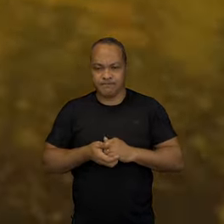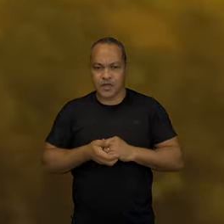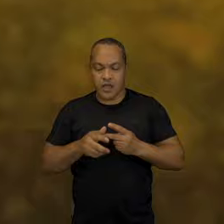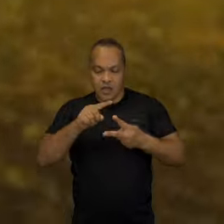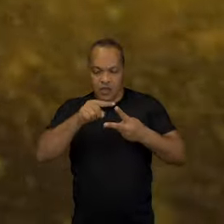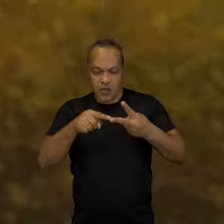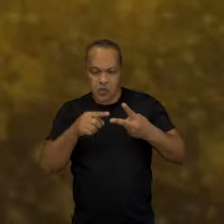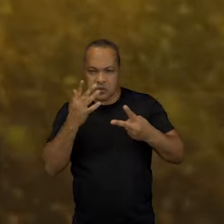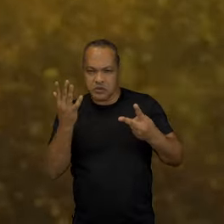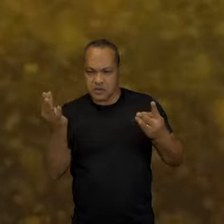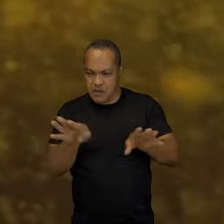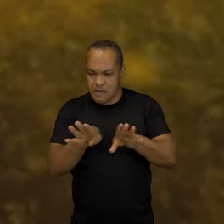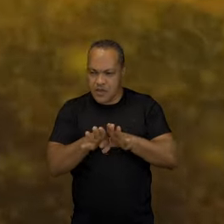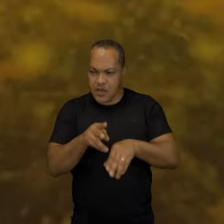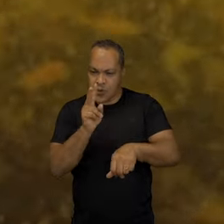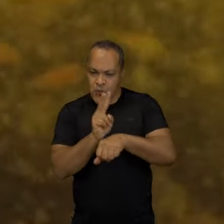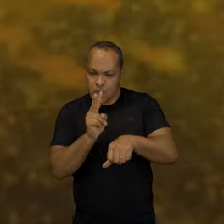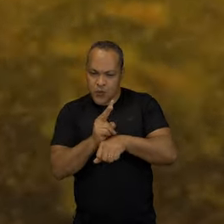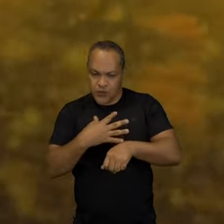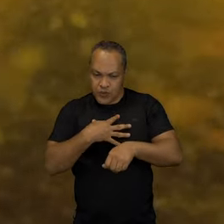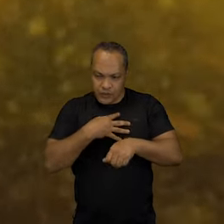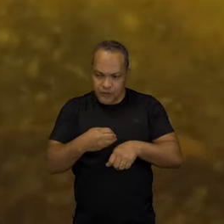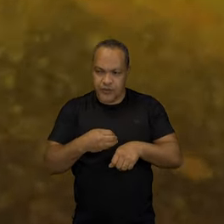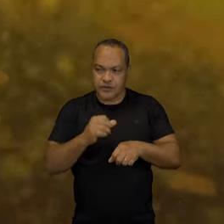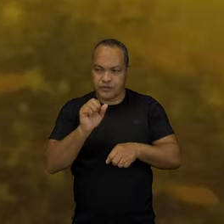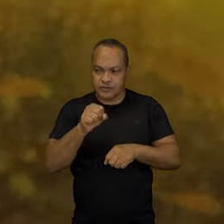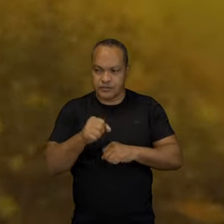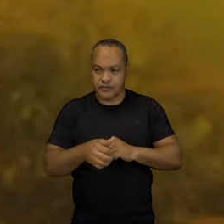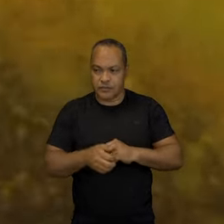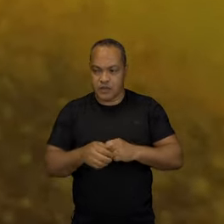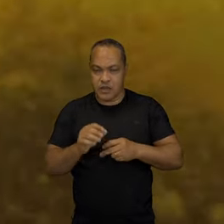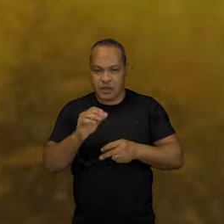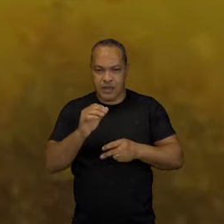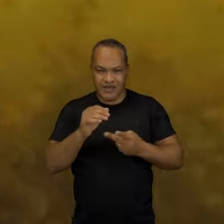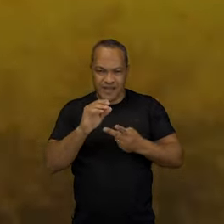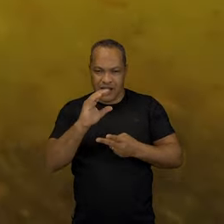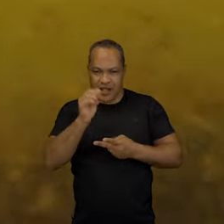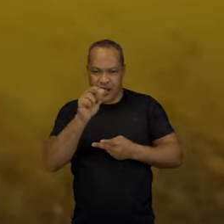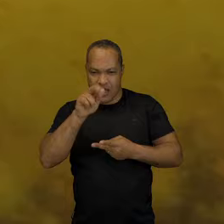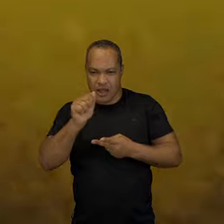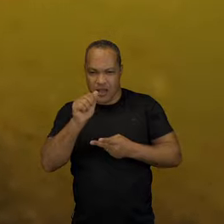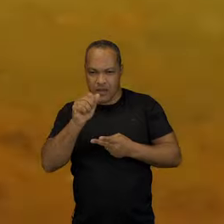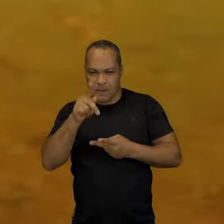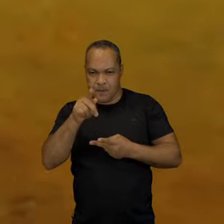Ambas as espécies também cuidam de seus filhotes. E o cará-porquinho